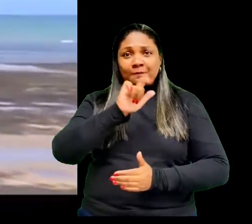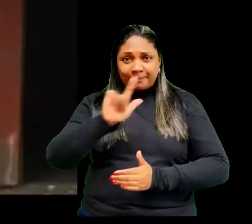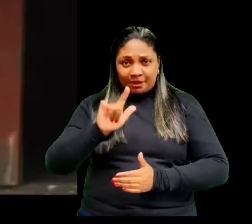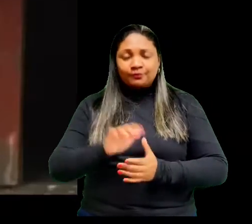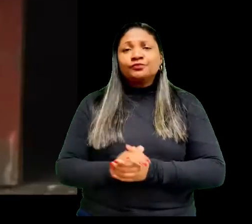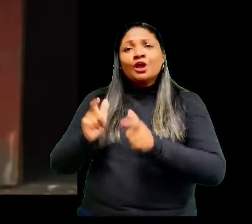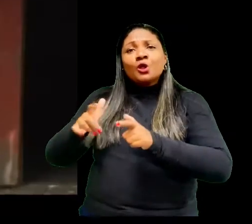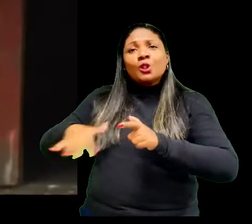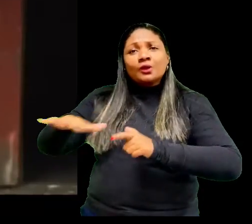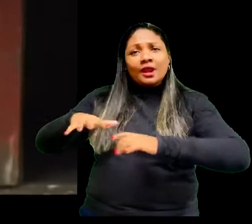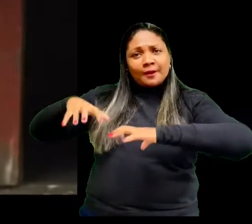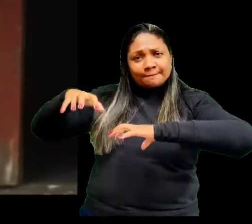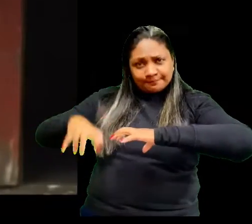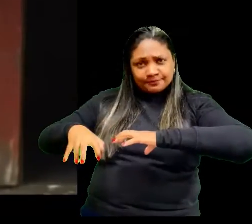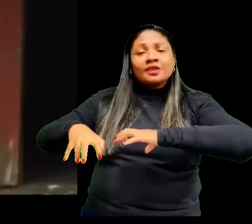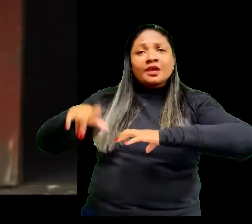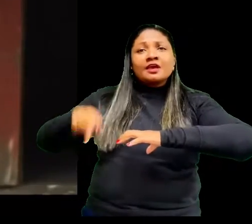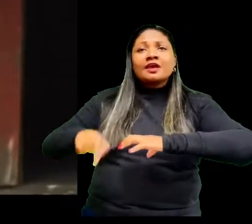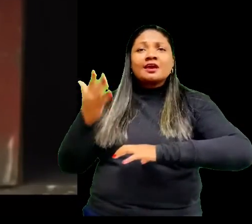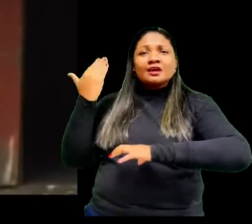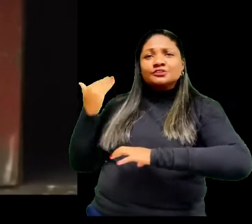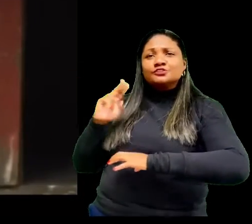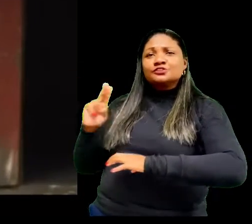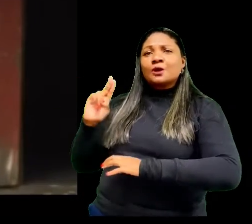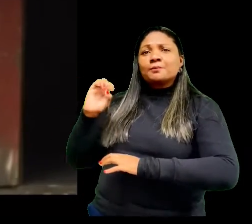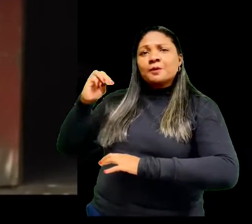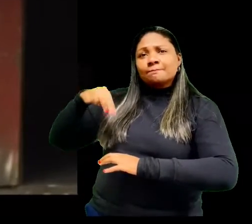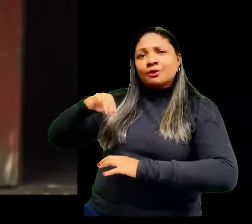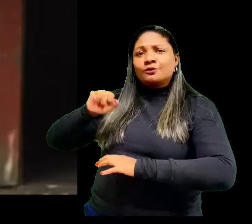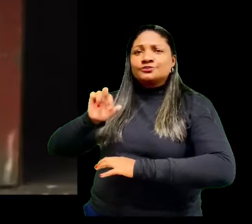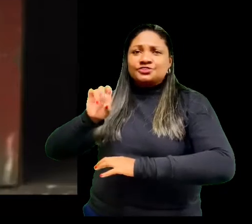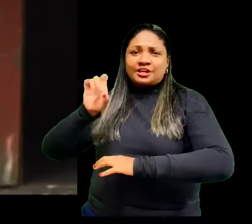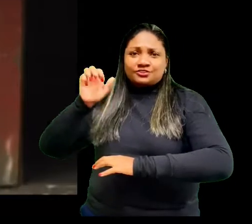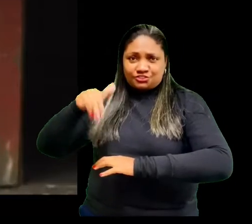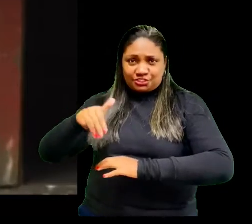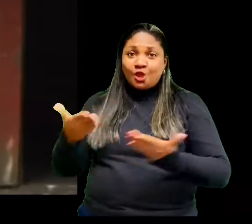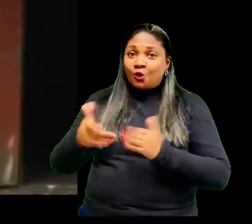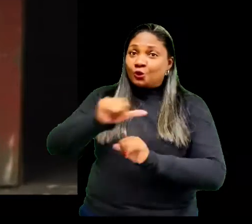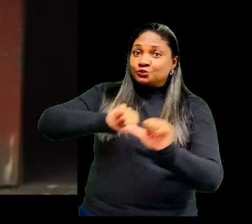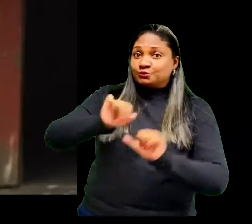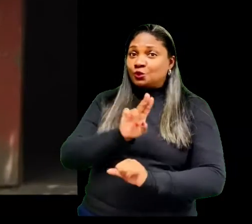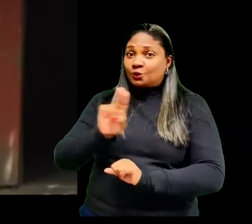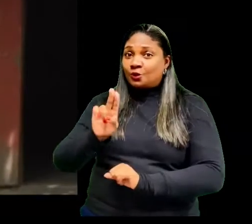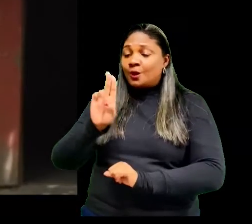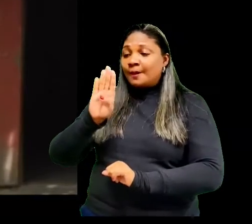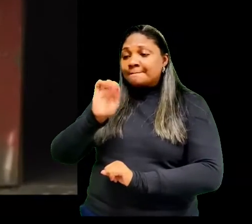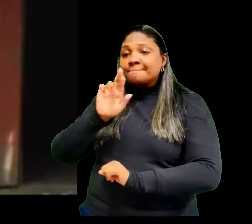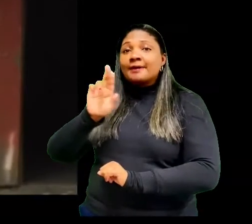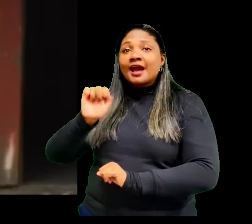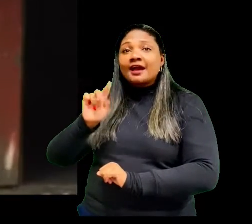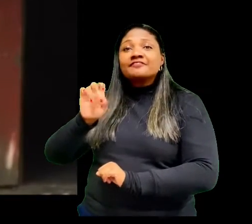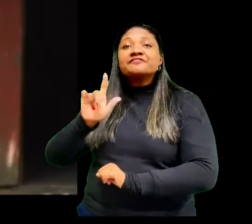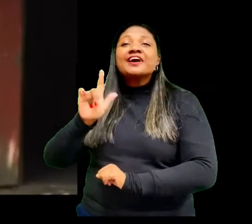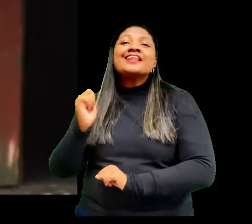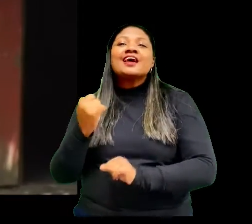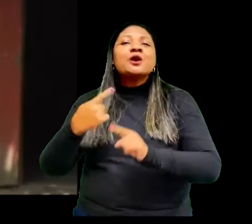A aldeia Barra Velha, ela se chamava Bom Jardim, né? E hoje ela se chama Barra Velha porque ela tinha uma grande barra que